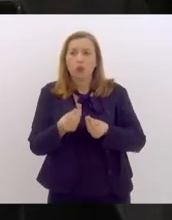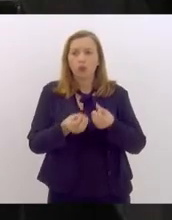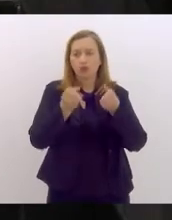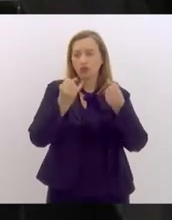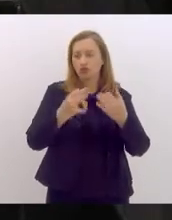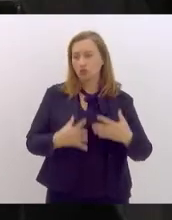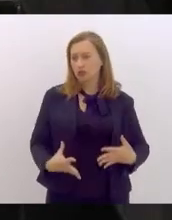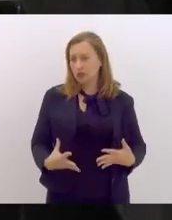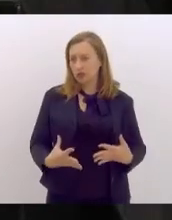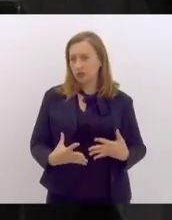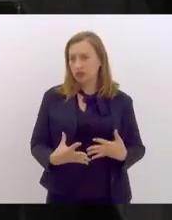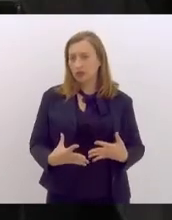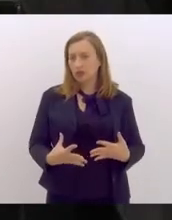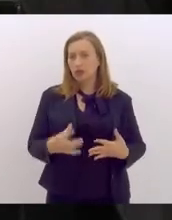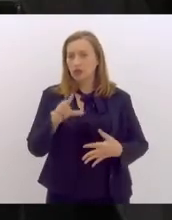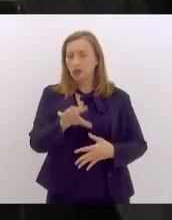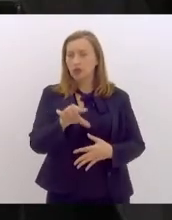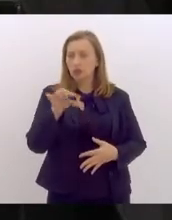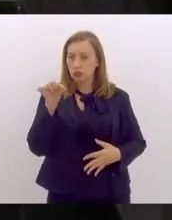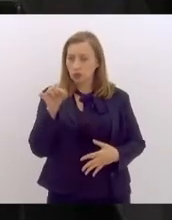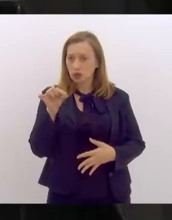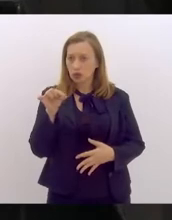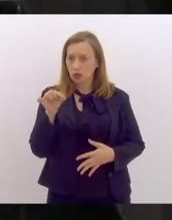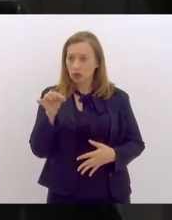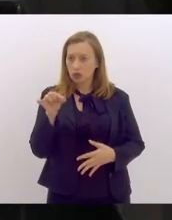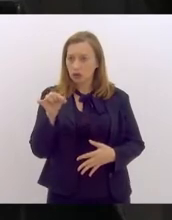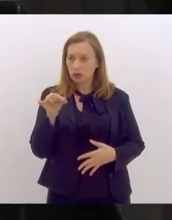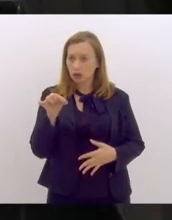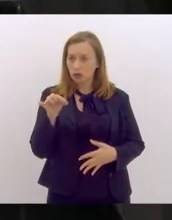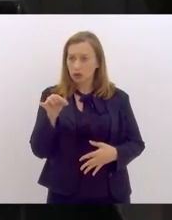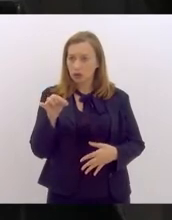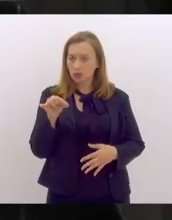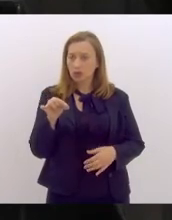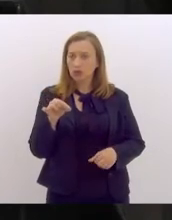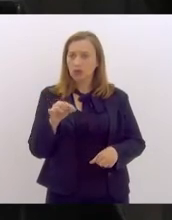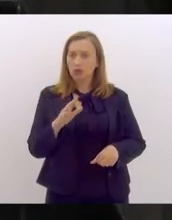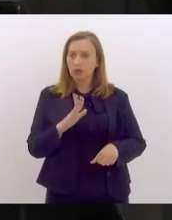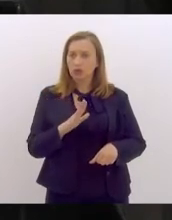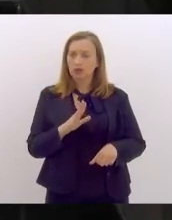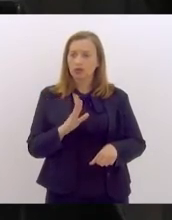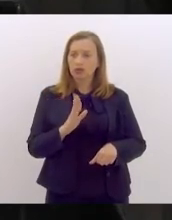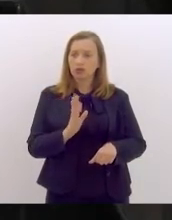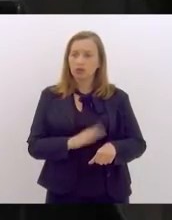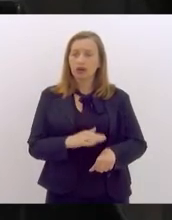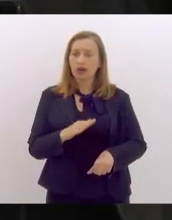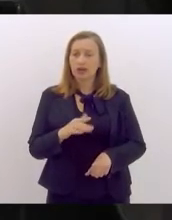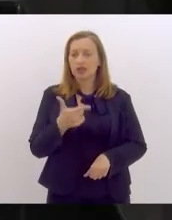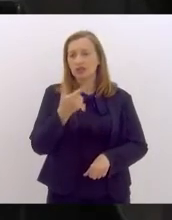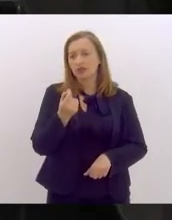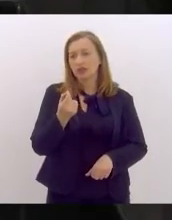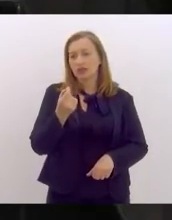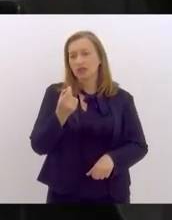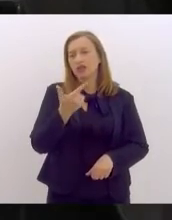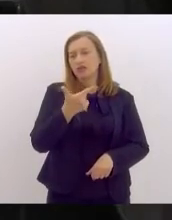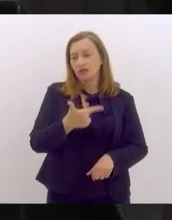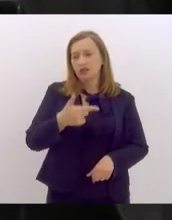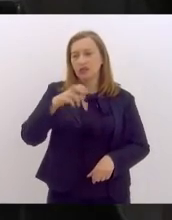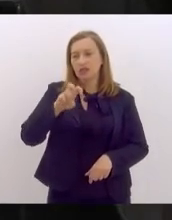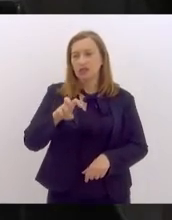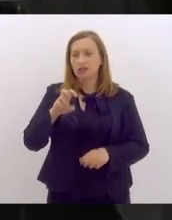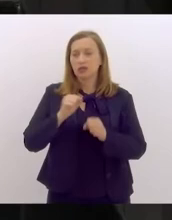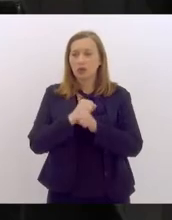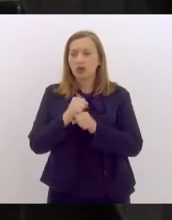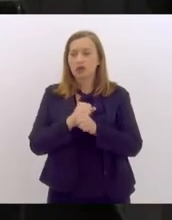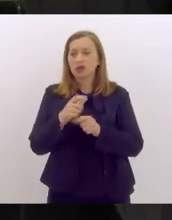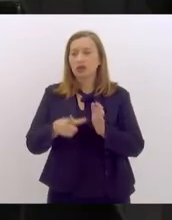decidiu misteriosamente prorrogar a vigência da concessão por mais de 25 anos antes de